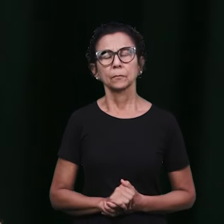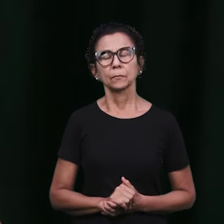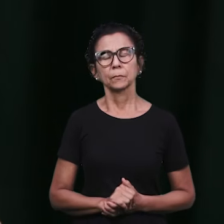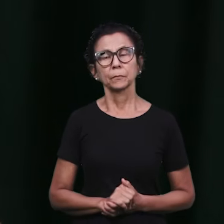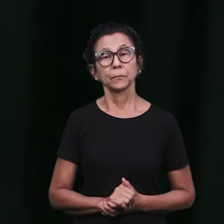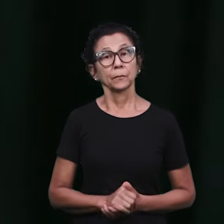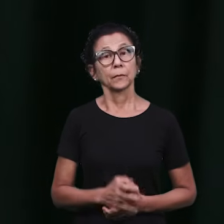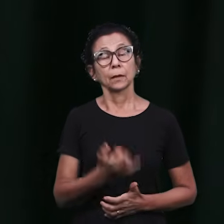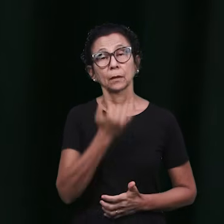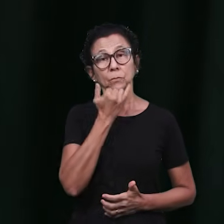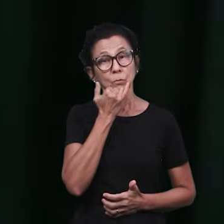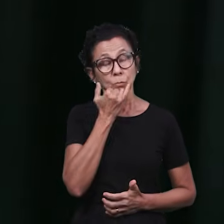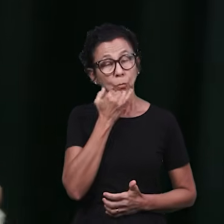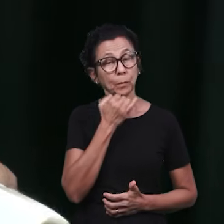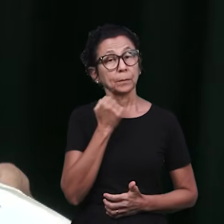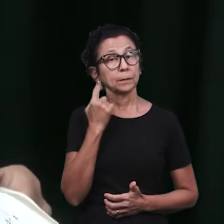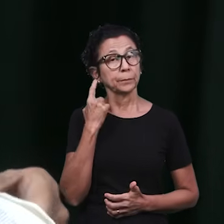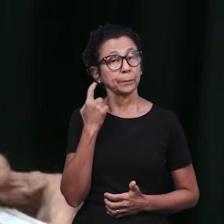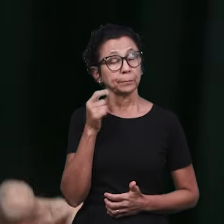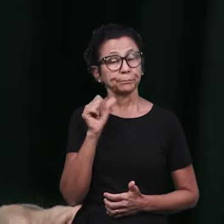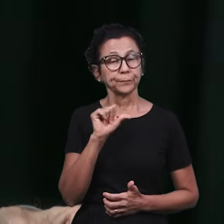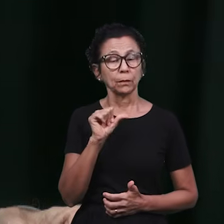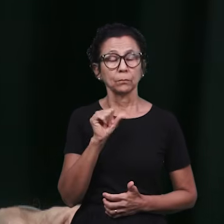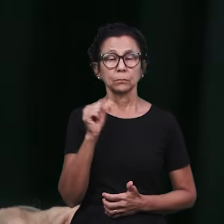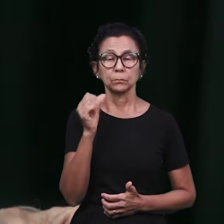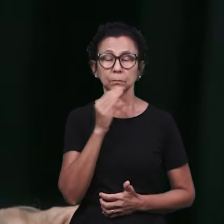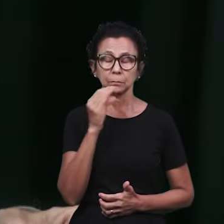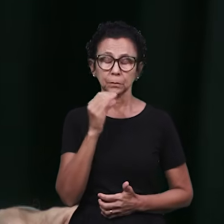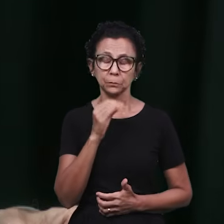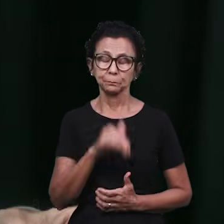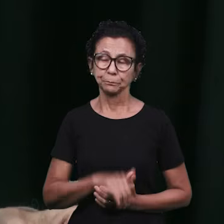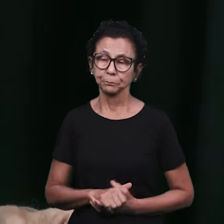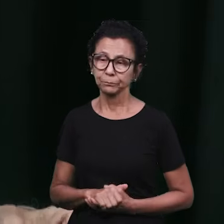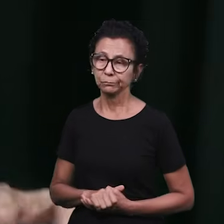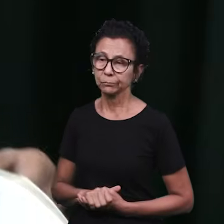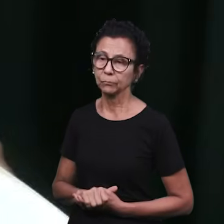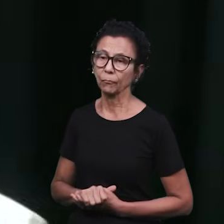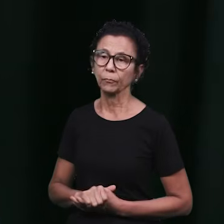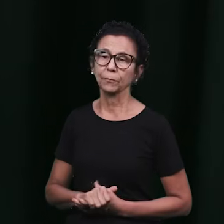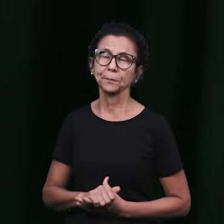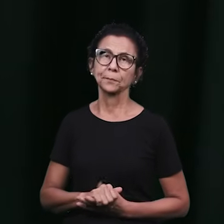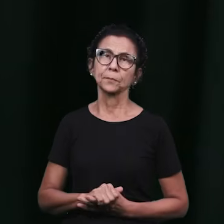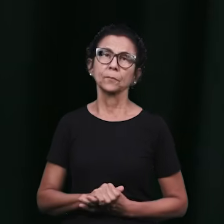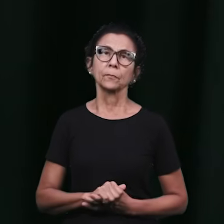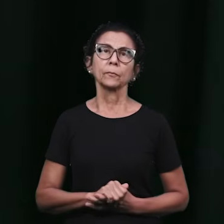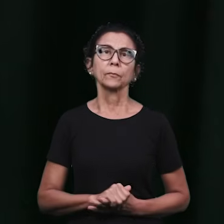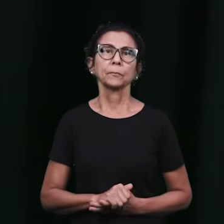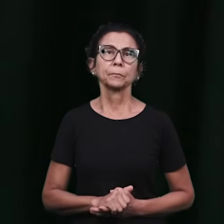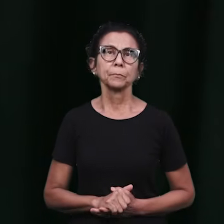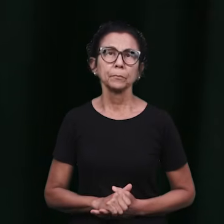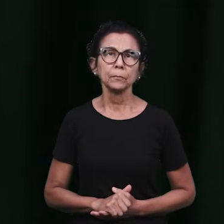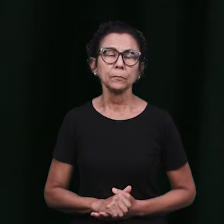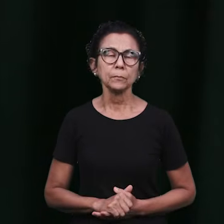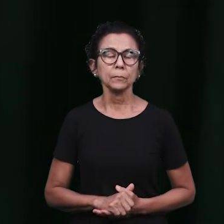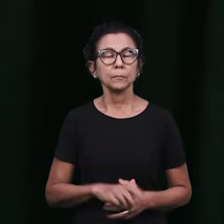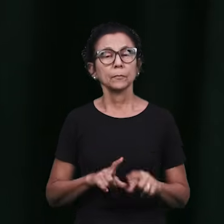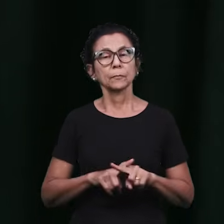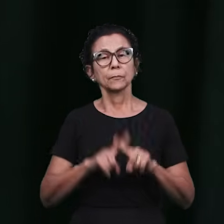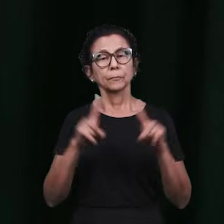um em paz". Ou seja, vocês vão ser derrotados. Agora, o grande problema que nós falamos aqui, que